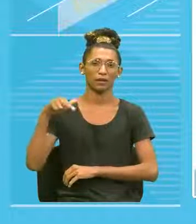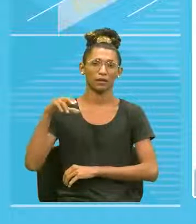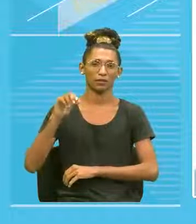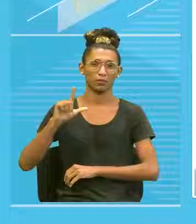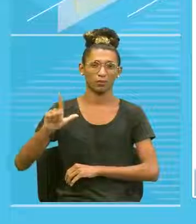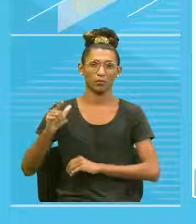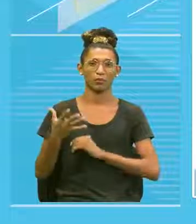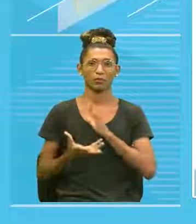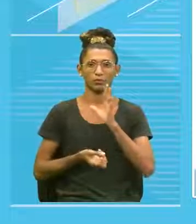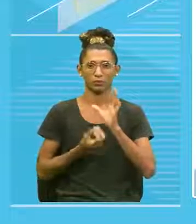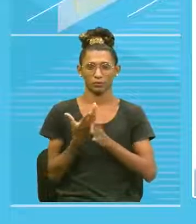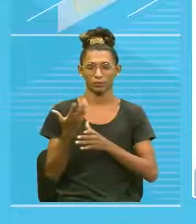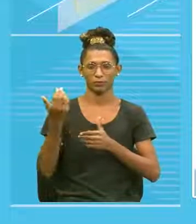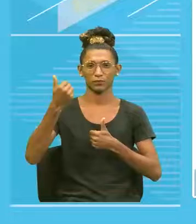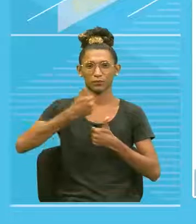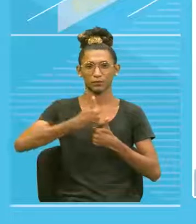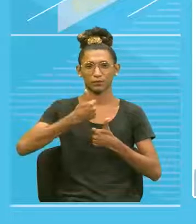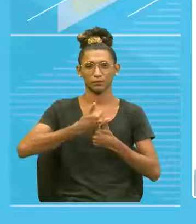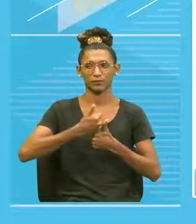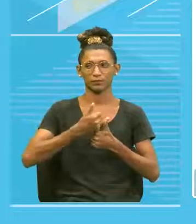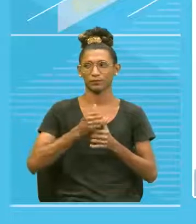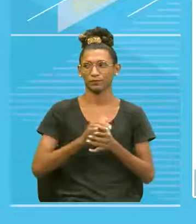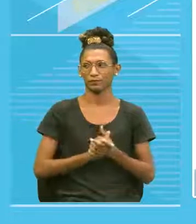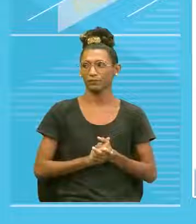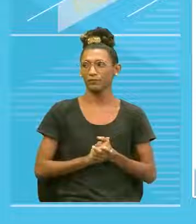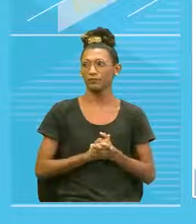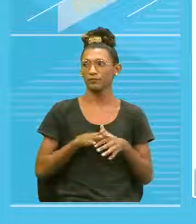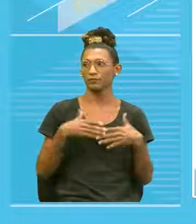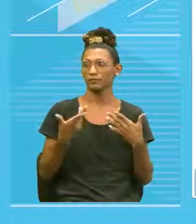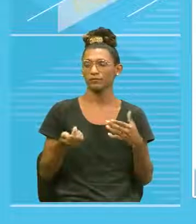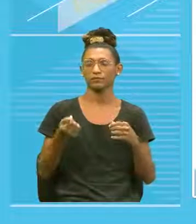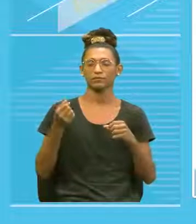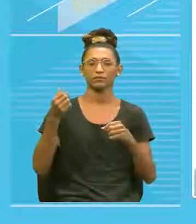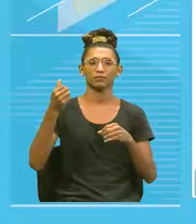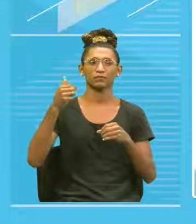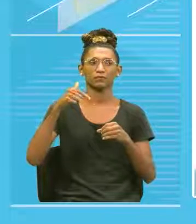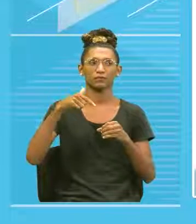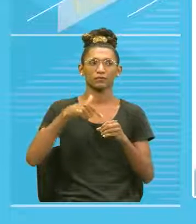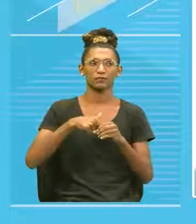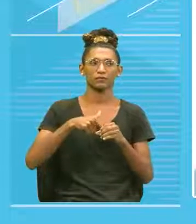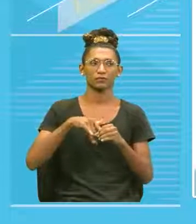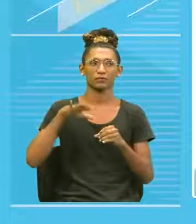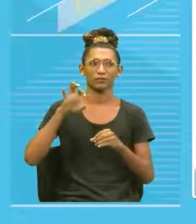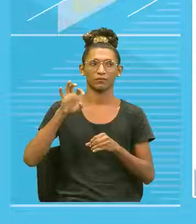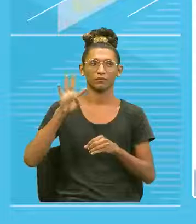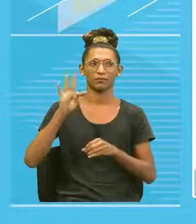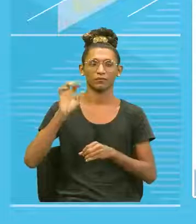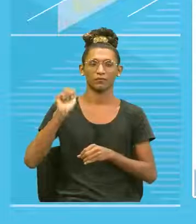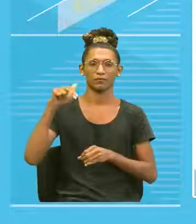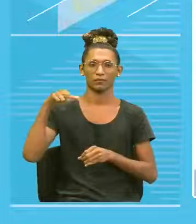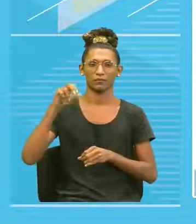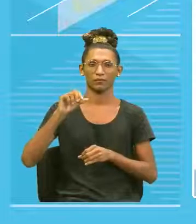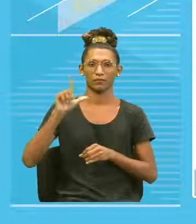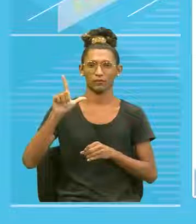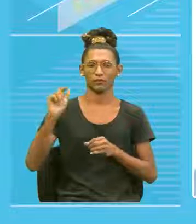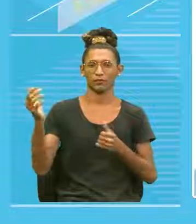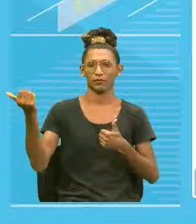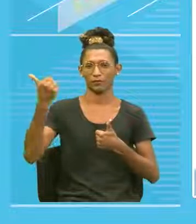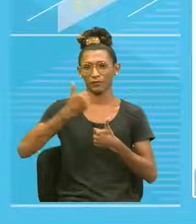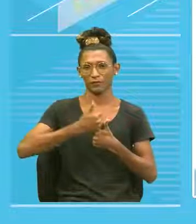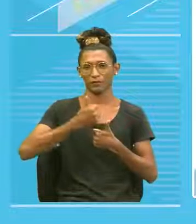É ué sol é o etanol substitui a gasolina